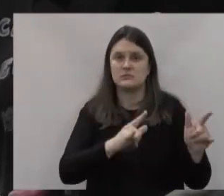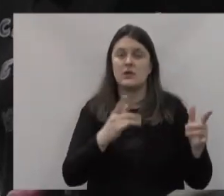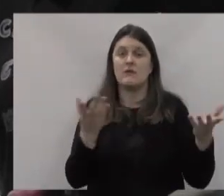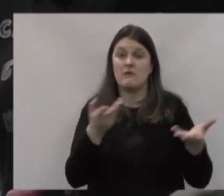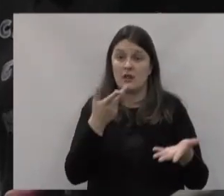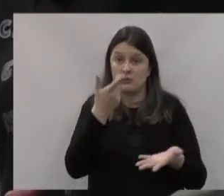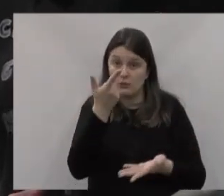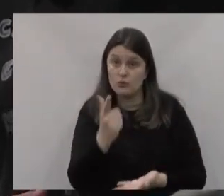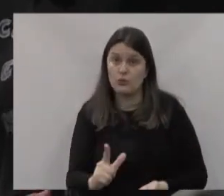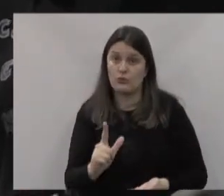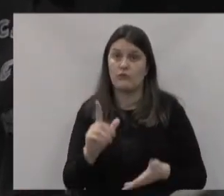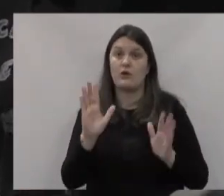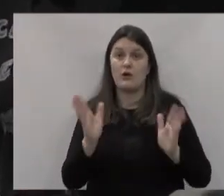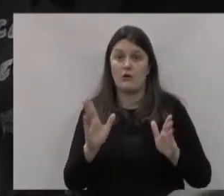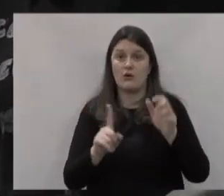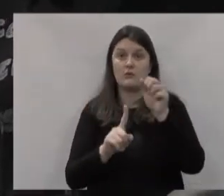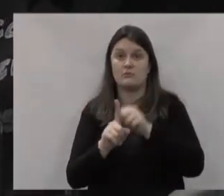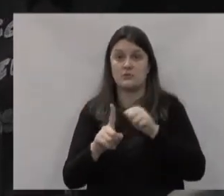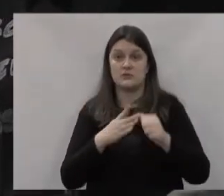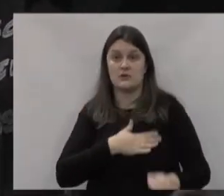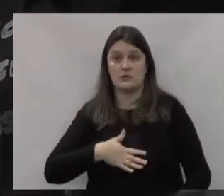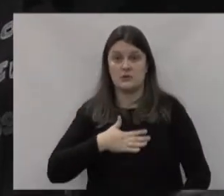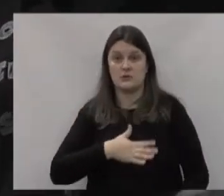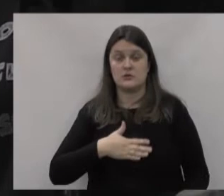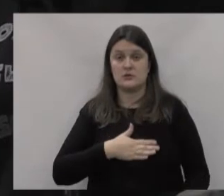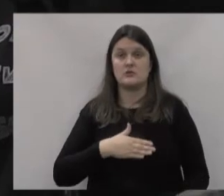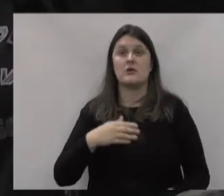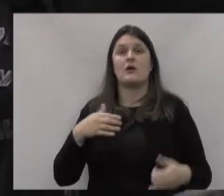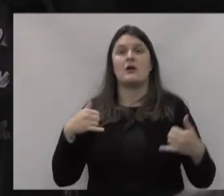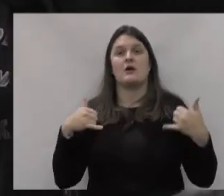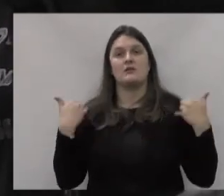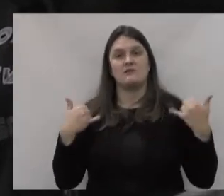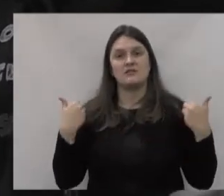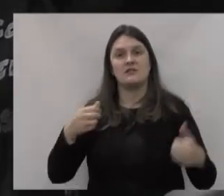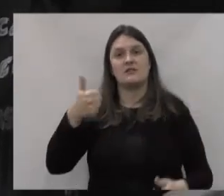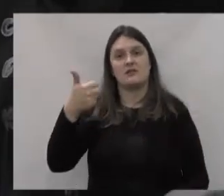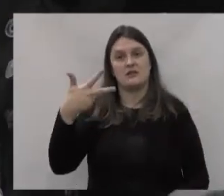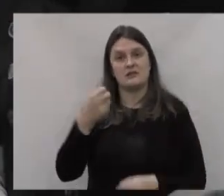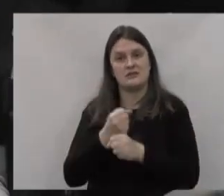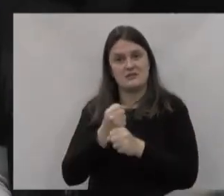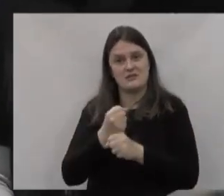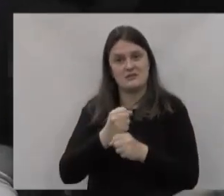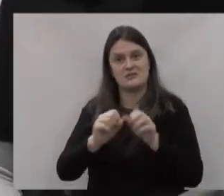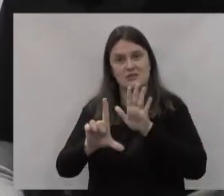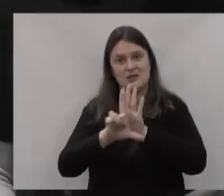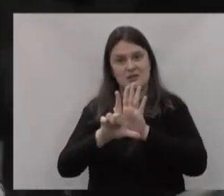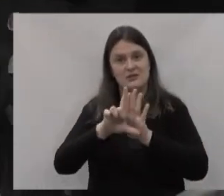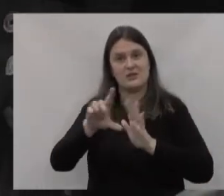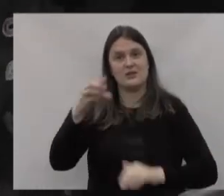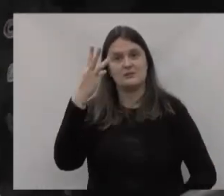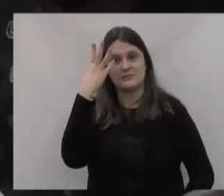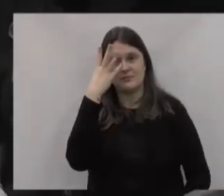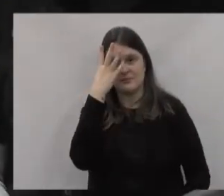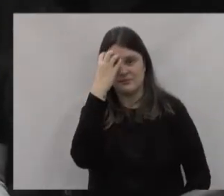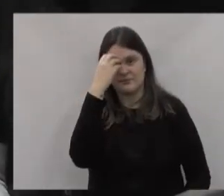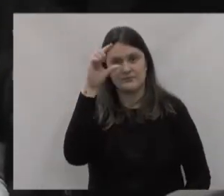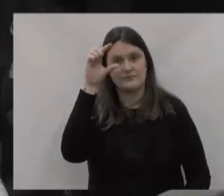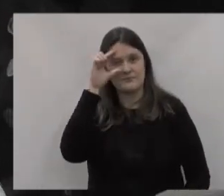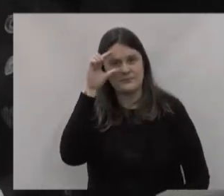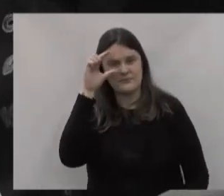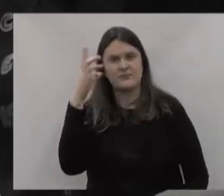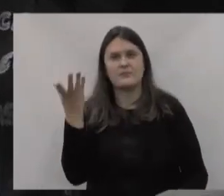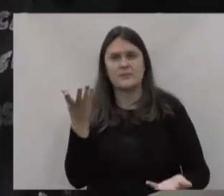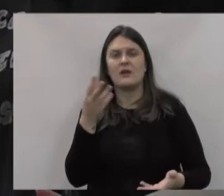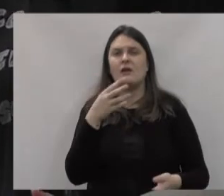quero reforçar, né, agora em agosto foi aniversário de 13 anos da Lei Maria da Penha. E como a última pergunta foi sobre a questão do que é feito com o